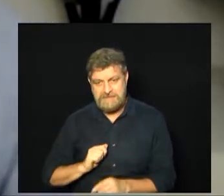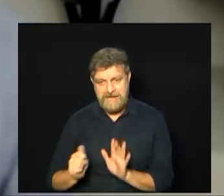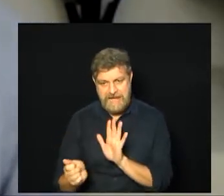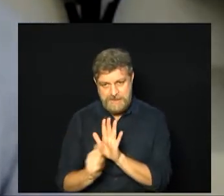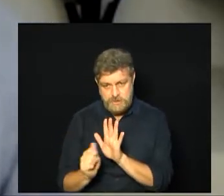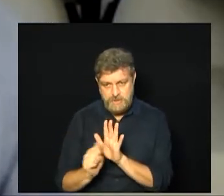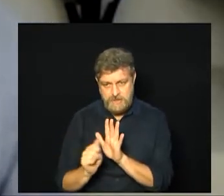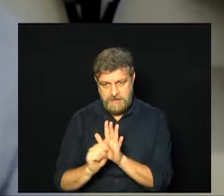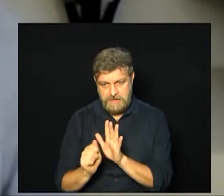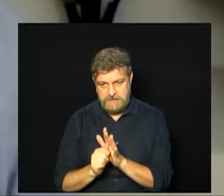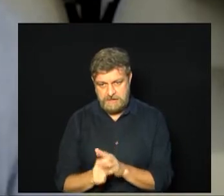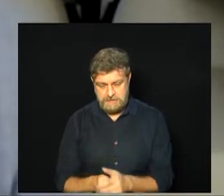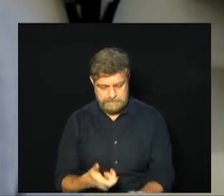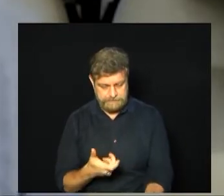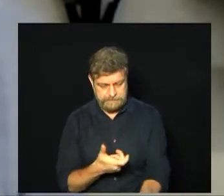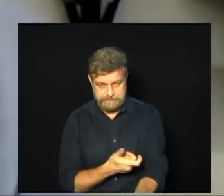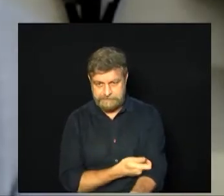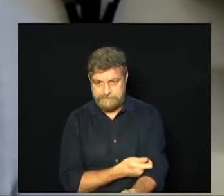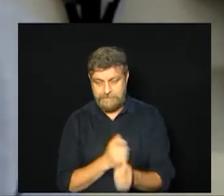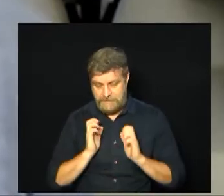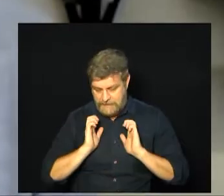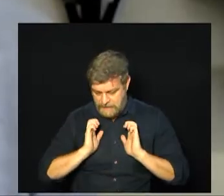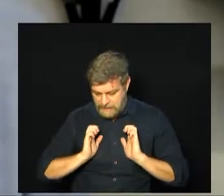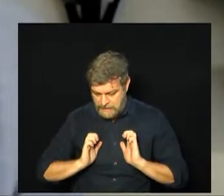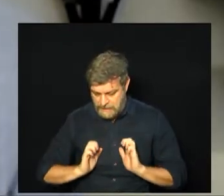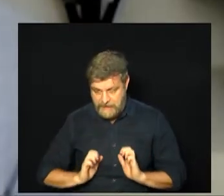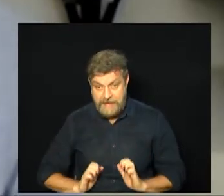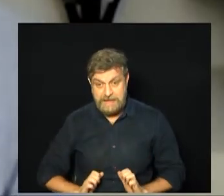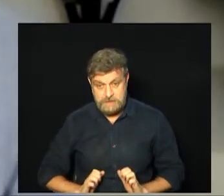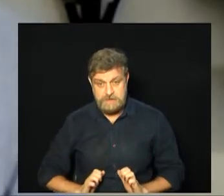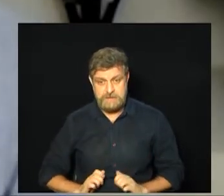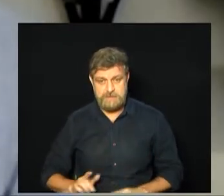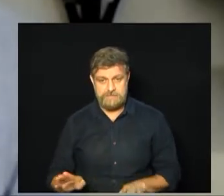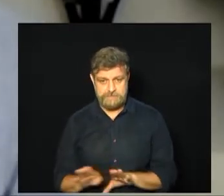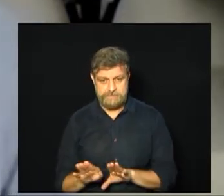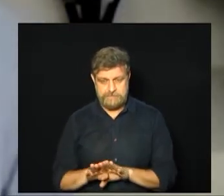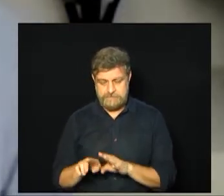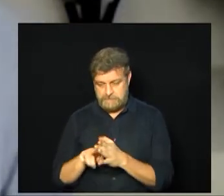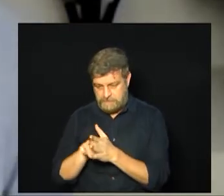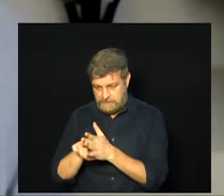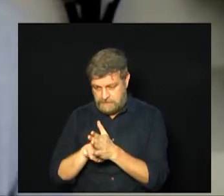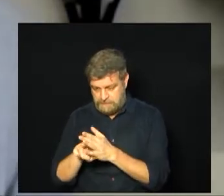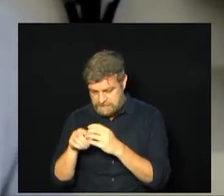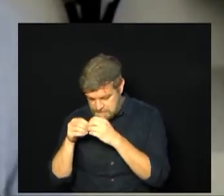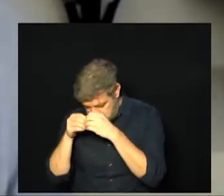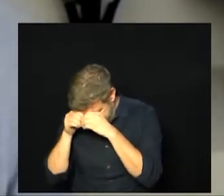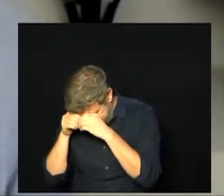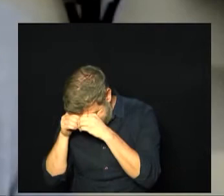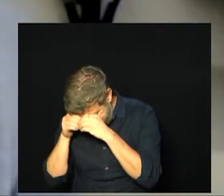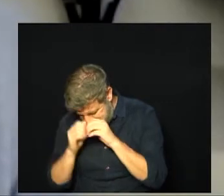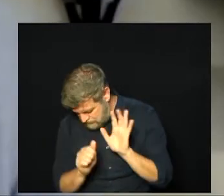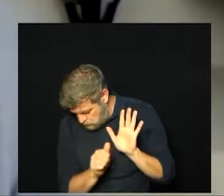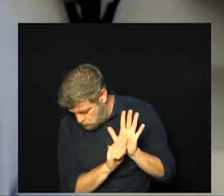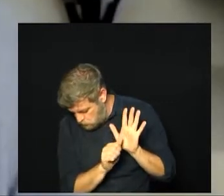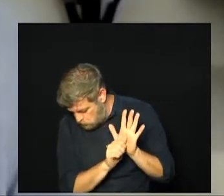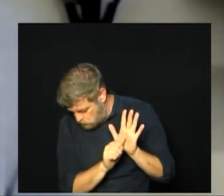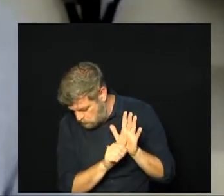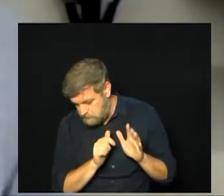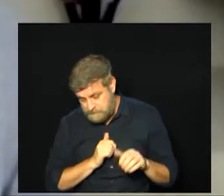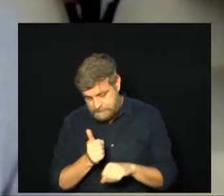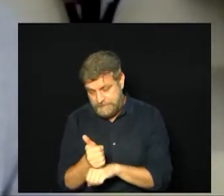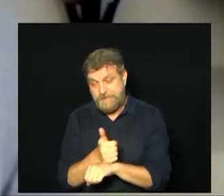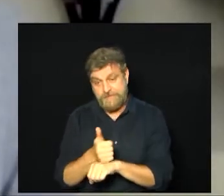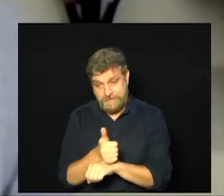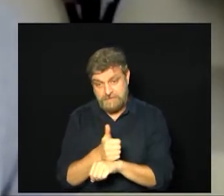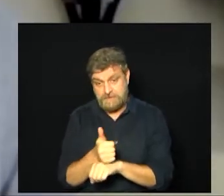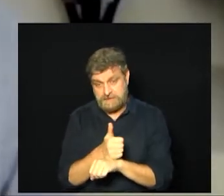vem, a questão da ética no esporte. Eu uso o doping de Ben Johnson para dar esse